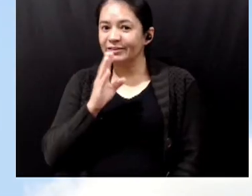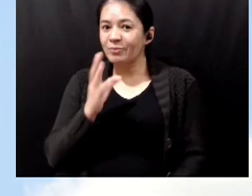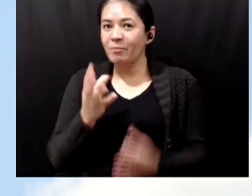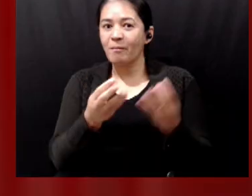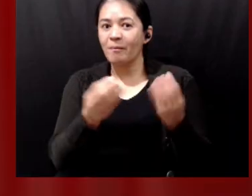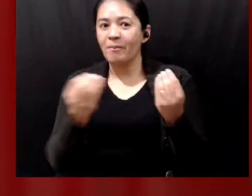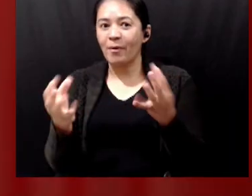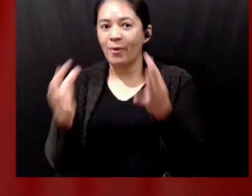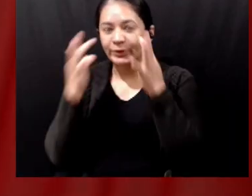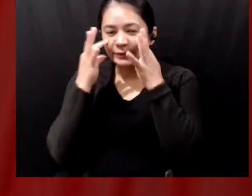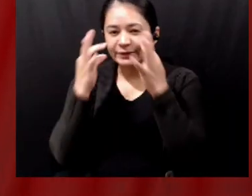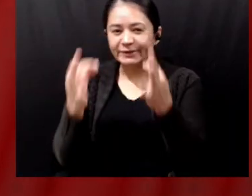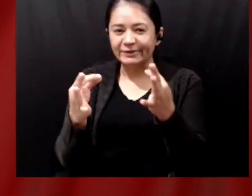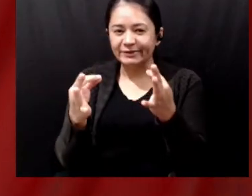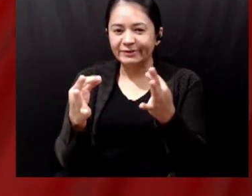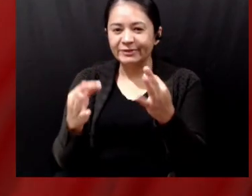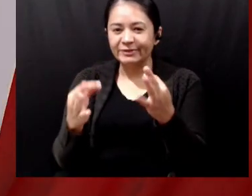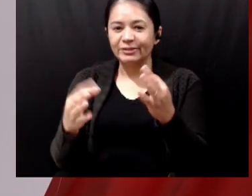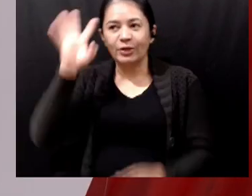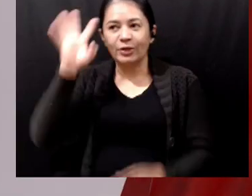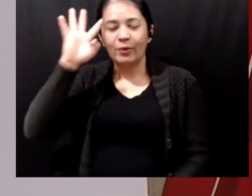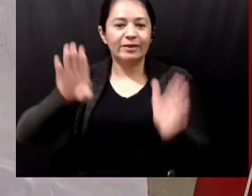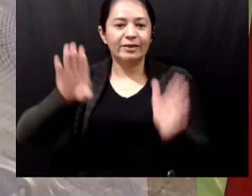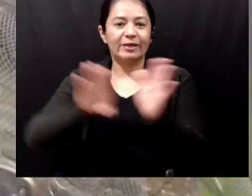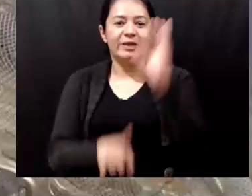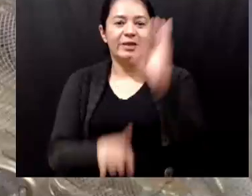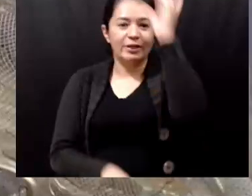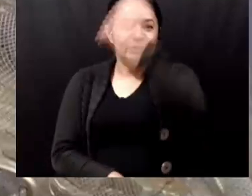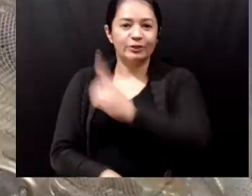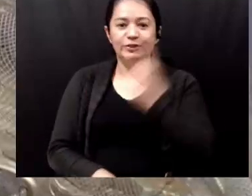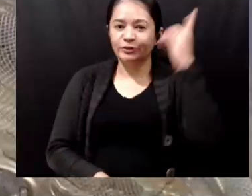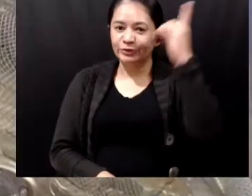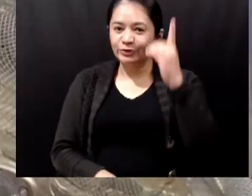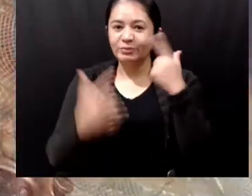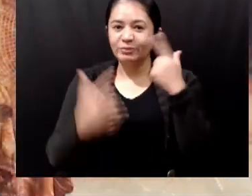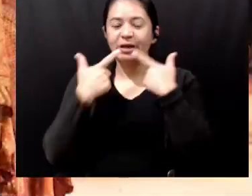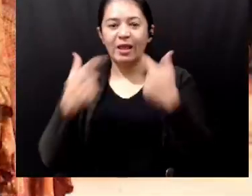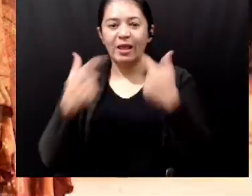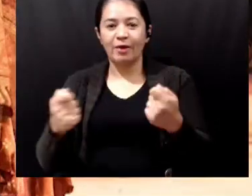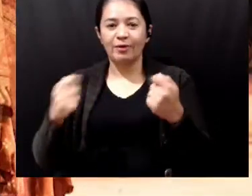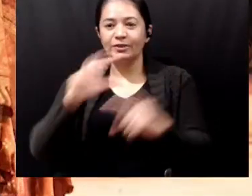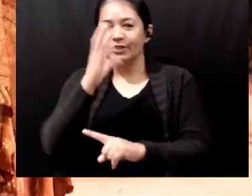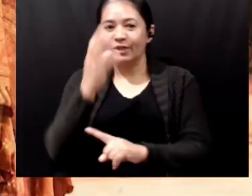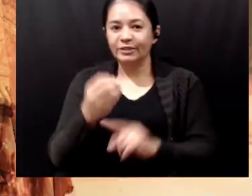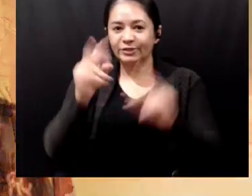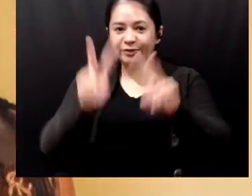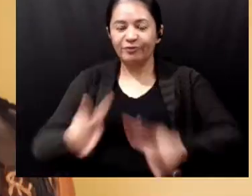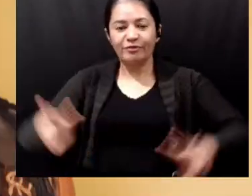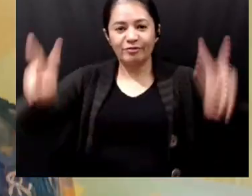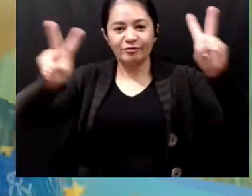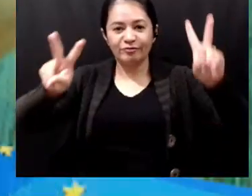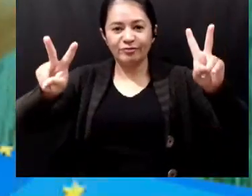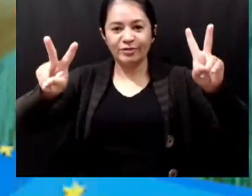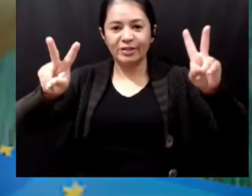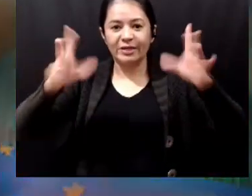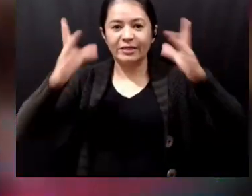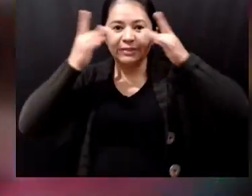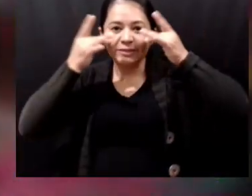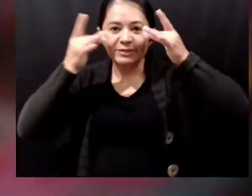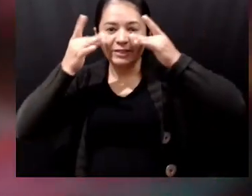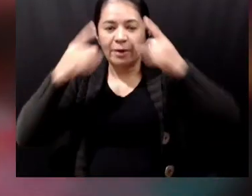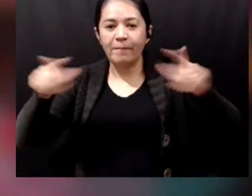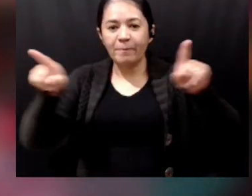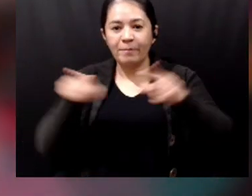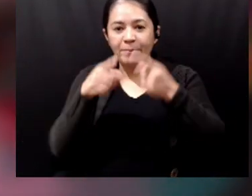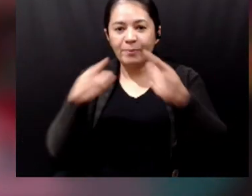quarta a domingo, em todas as linguagens artísticas, como artes visuais, artes cênicas, música, literatura